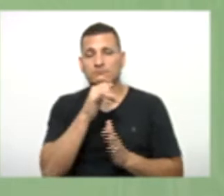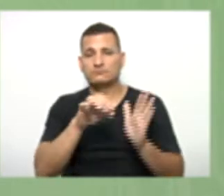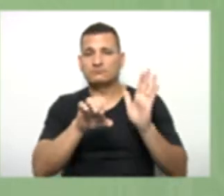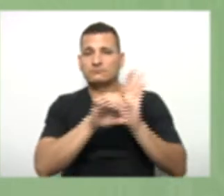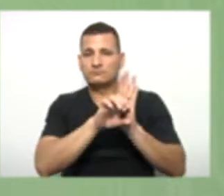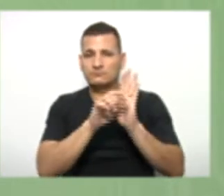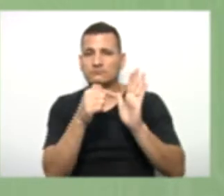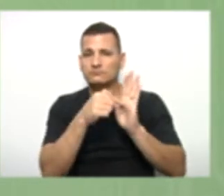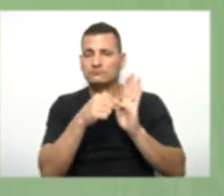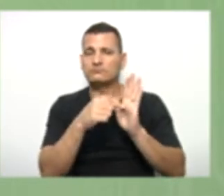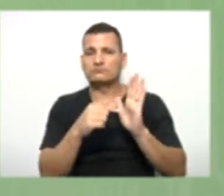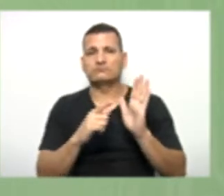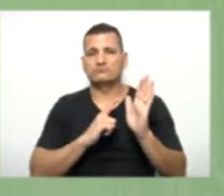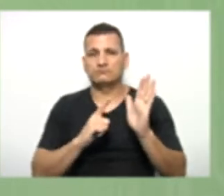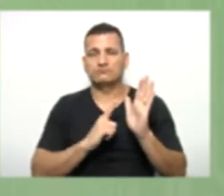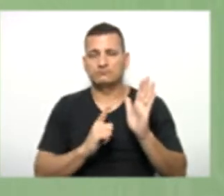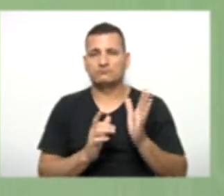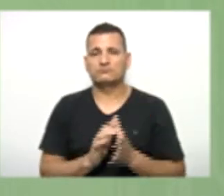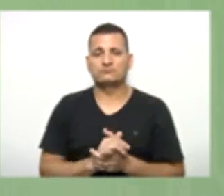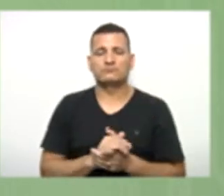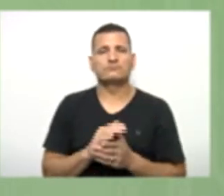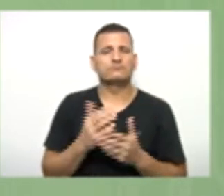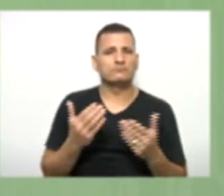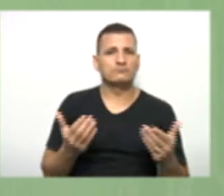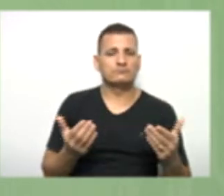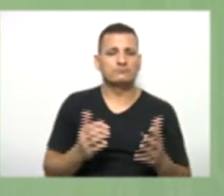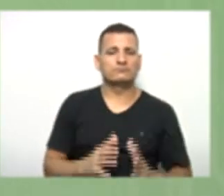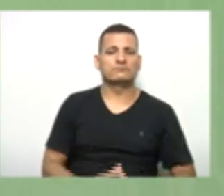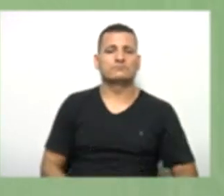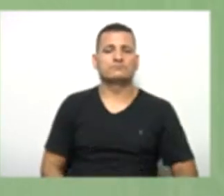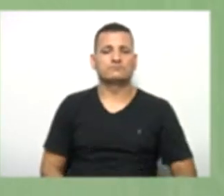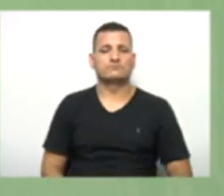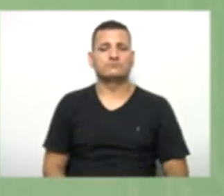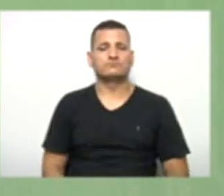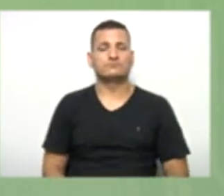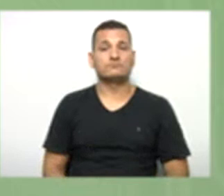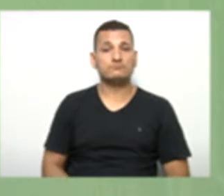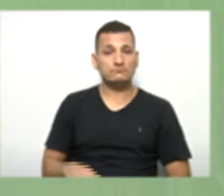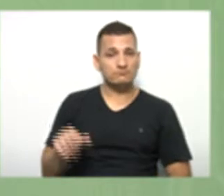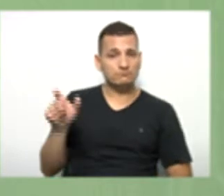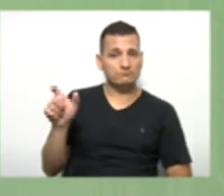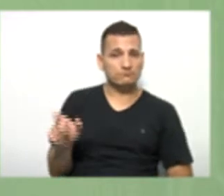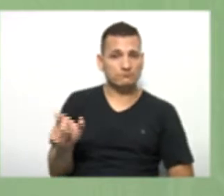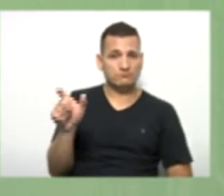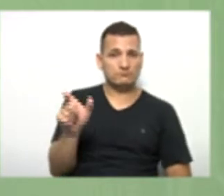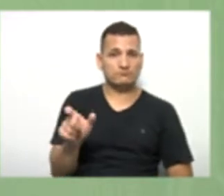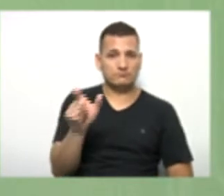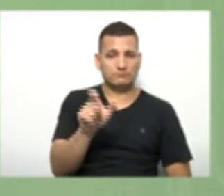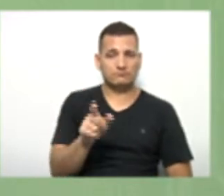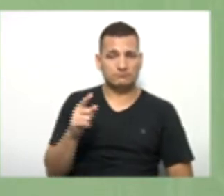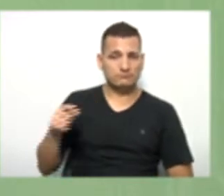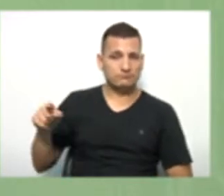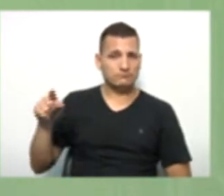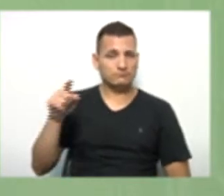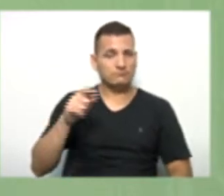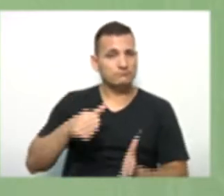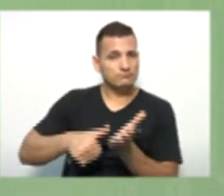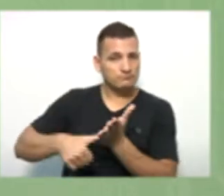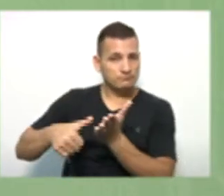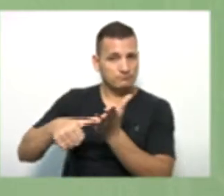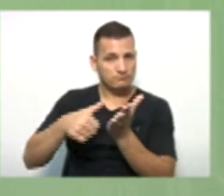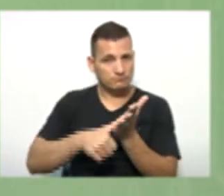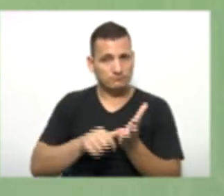da Cooperativa. Ok, então o que acontece? O cooperado, ele tira, né, o dinheiro do bolso